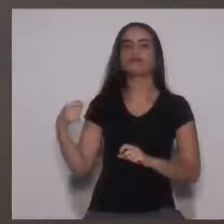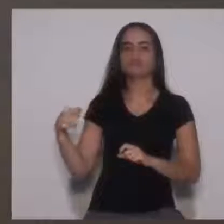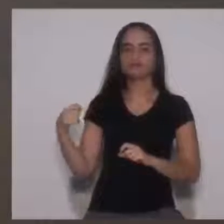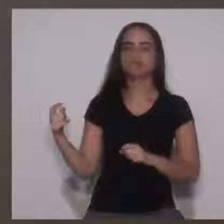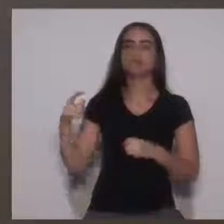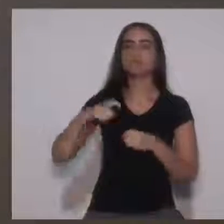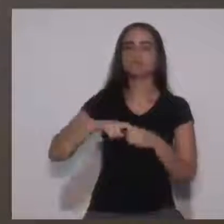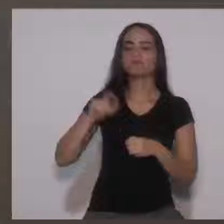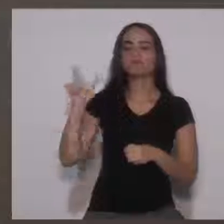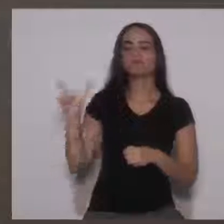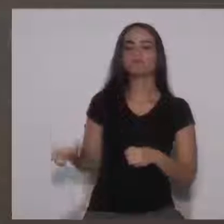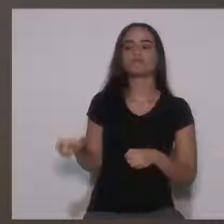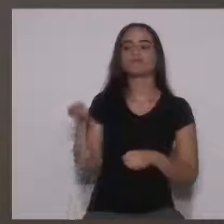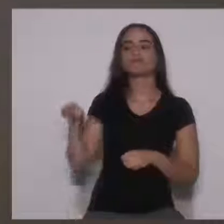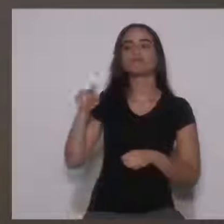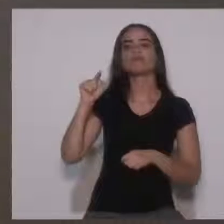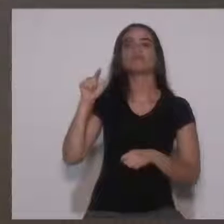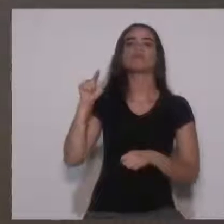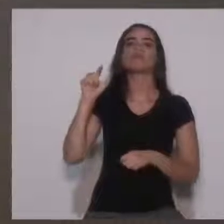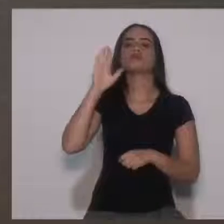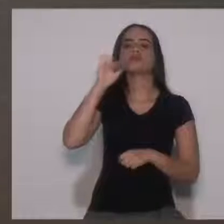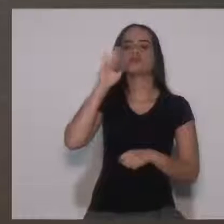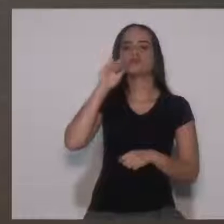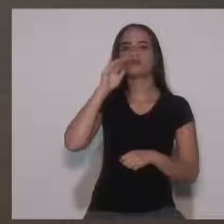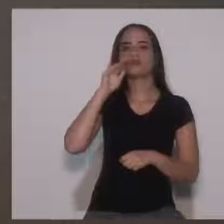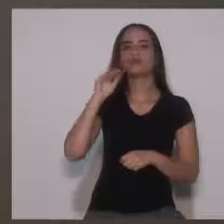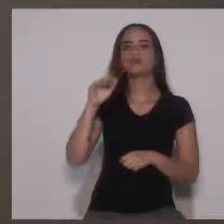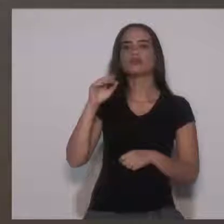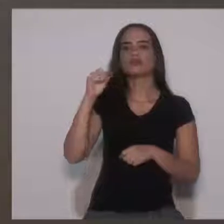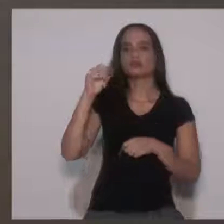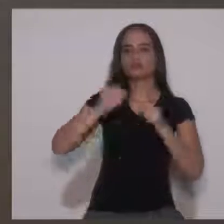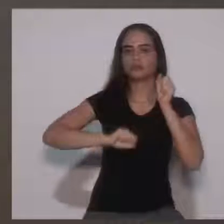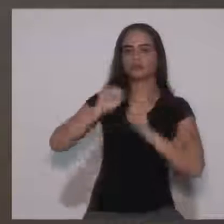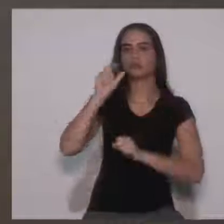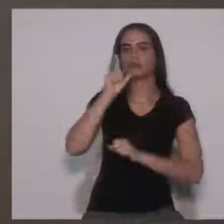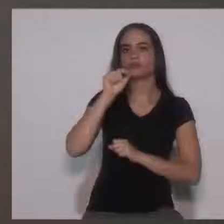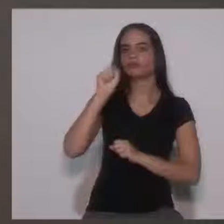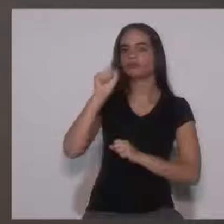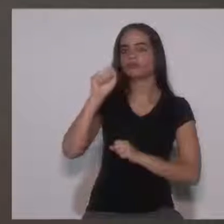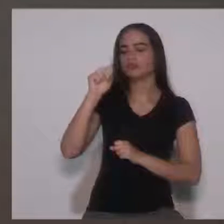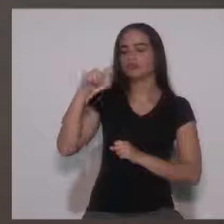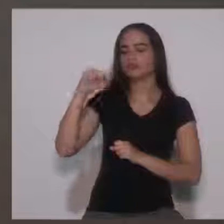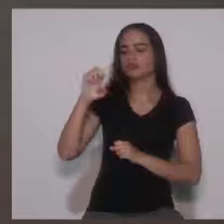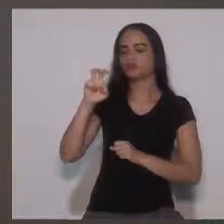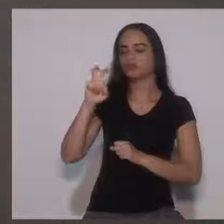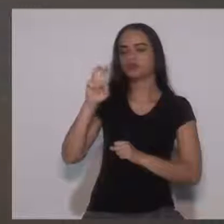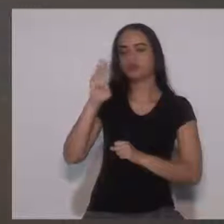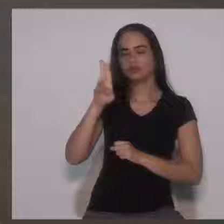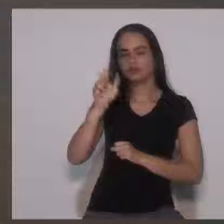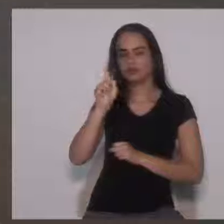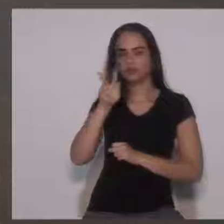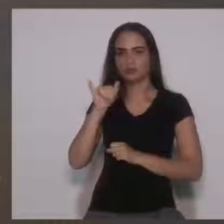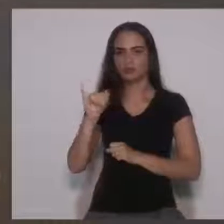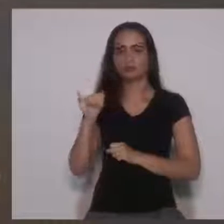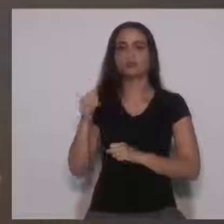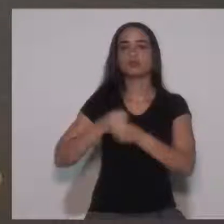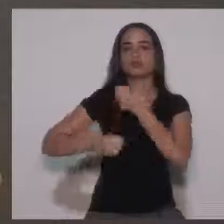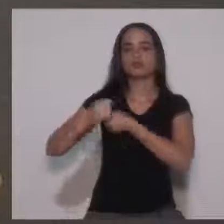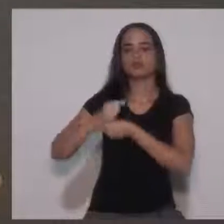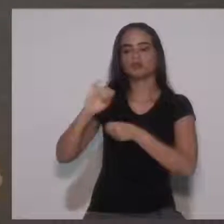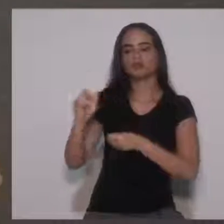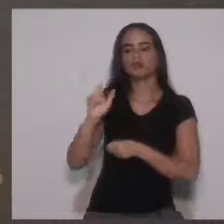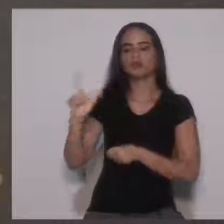da Sanebave. E em julho de 2018, ele foi